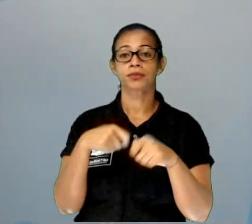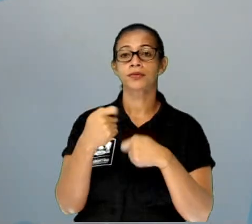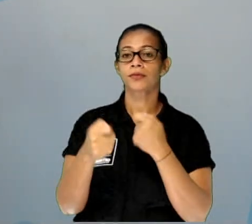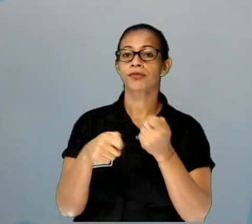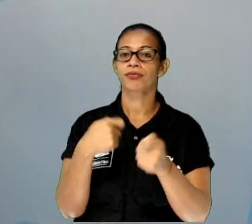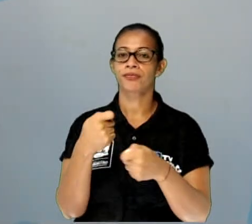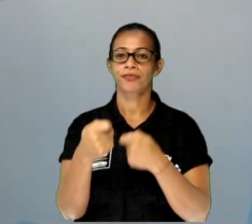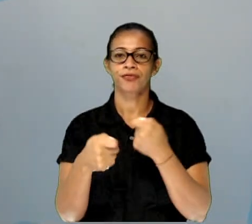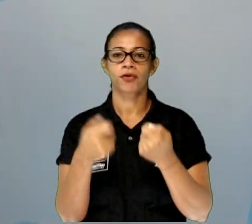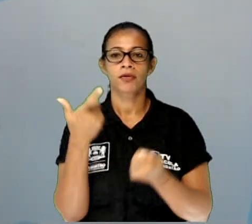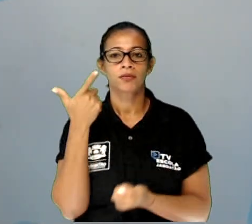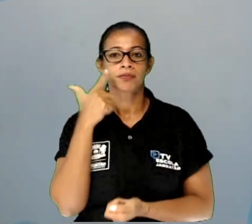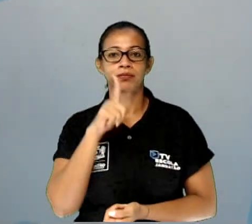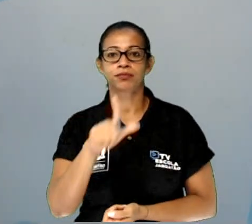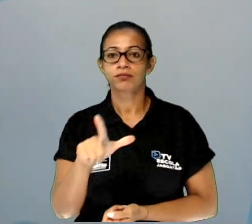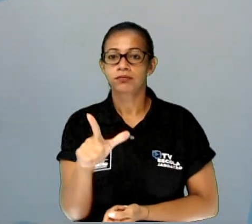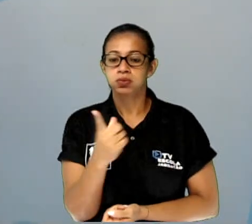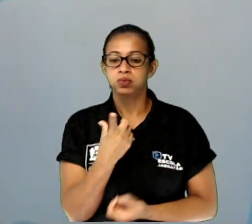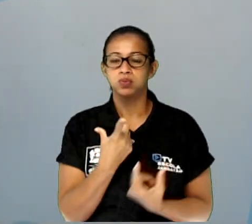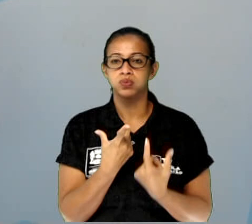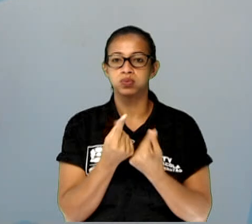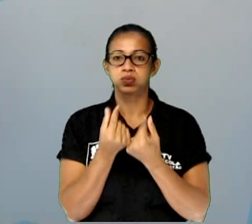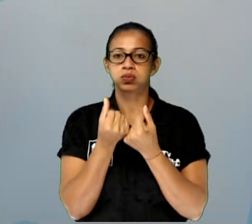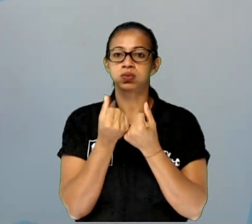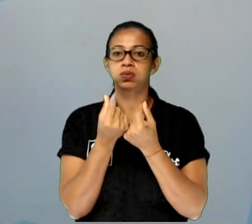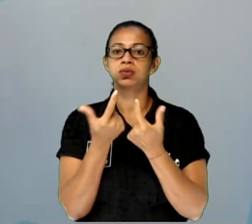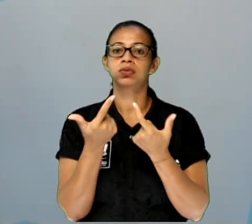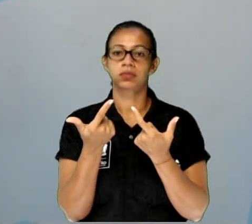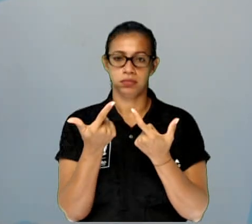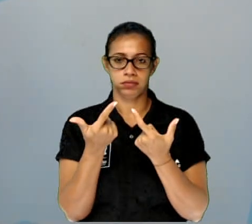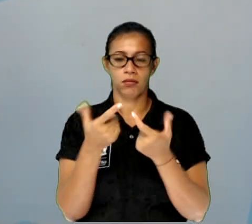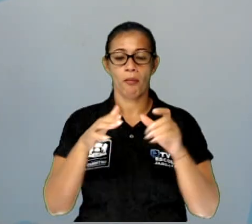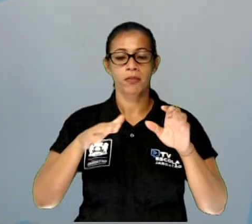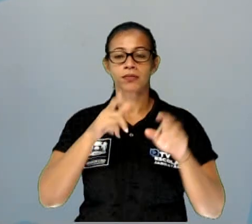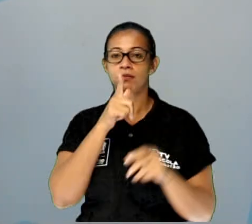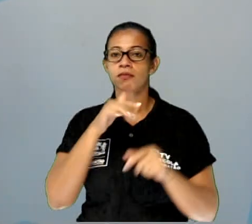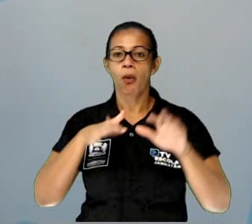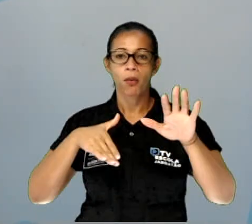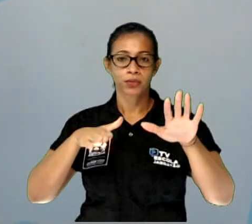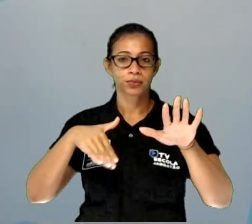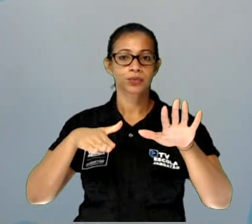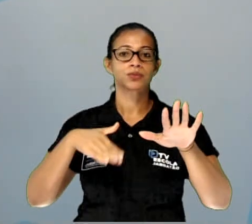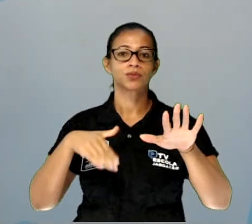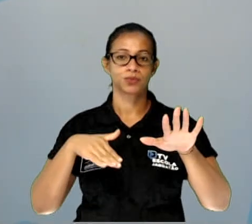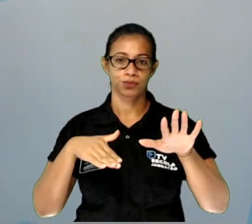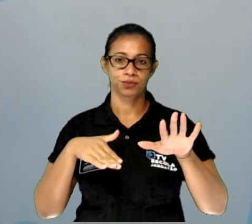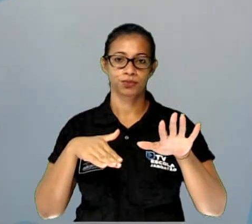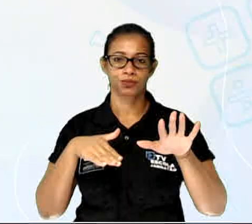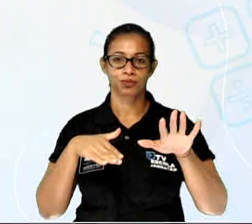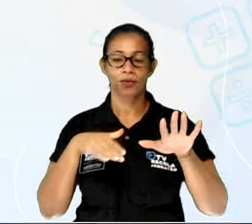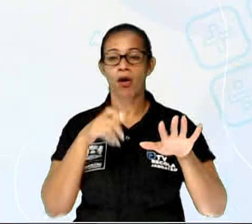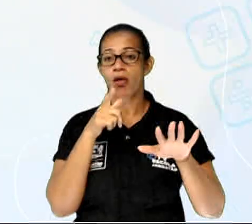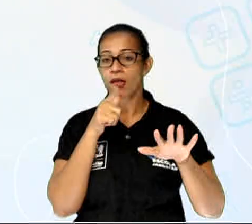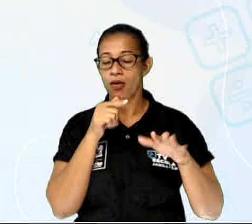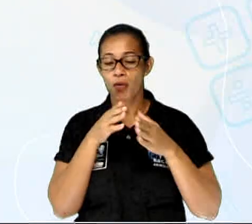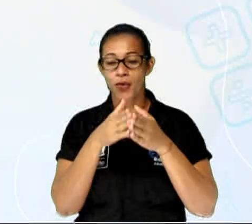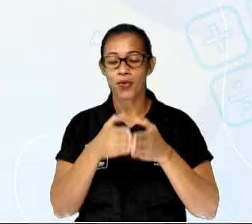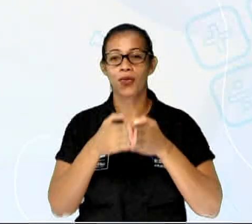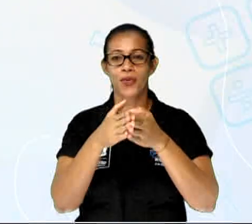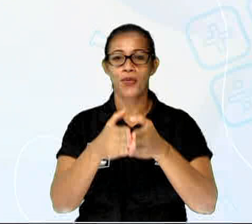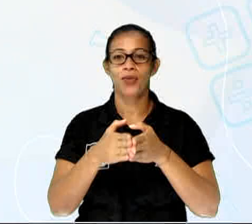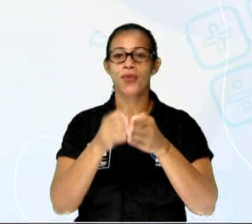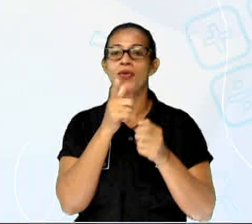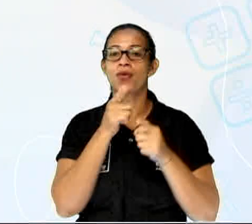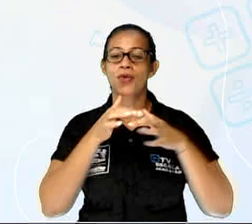vão ganhando muito dinheiro com isso pela questão do comércio marítimo. Se a gente vê aqui, ó, a localização, Constantinopla fica localizado aqui, ó, entre o